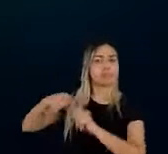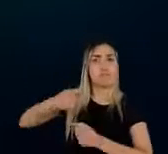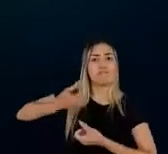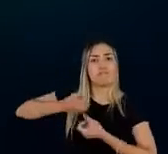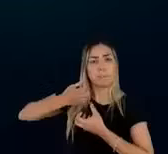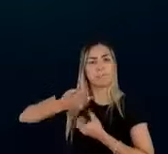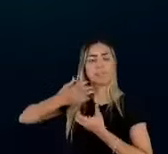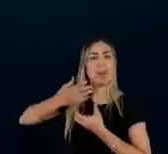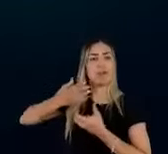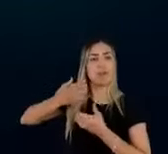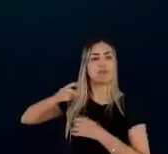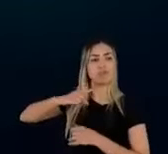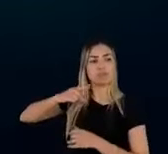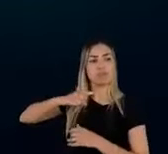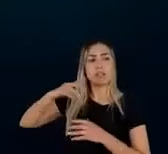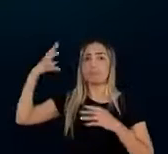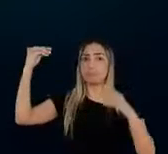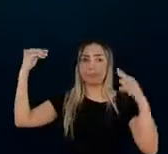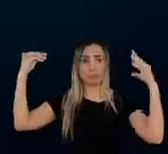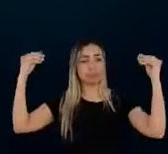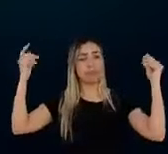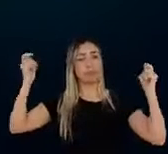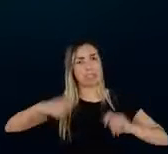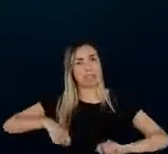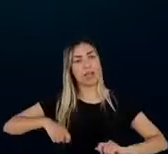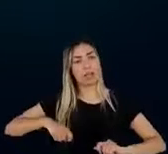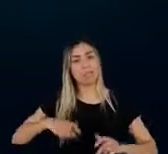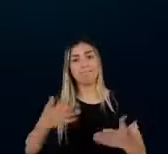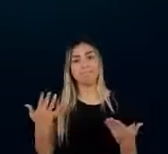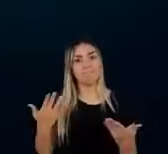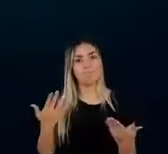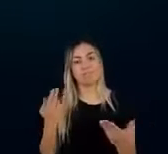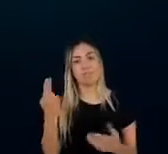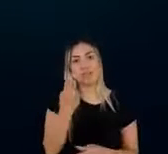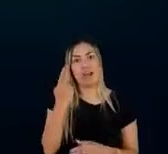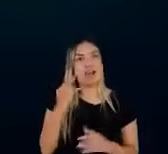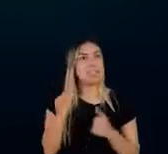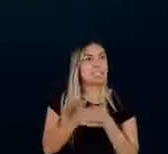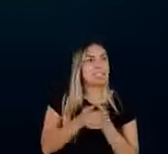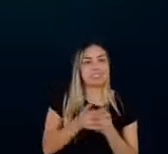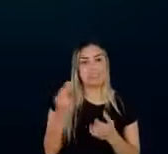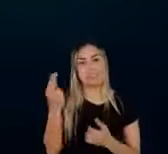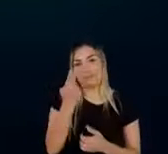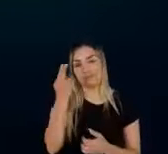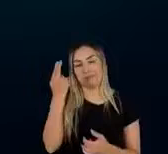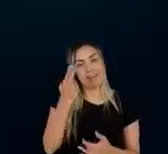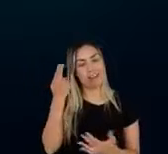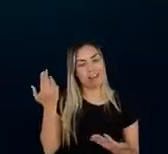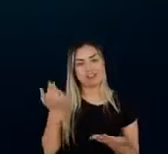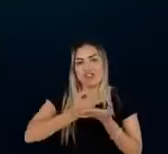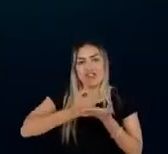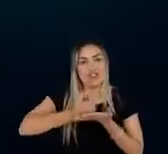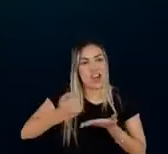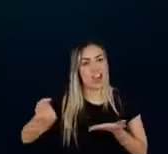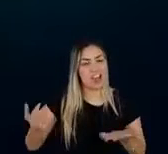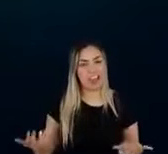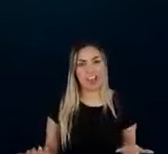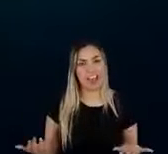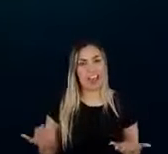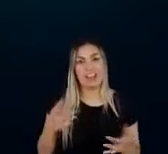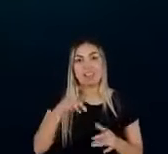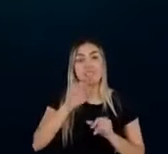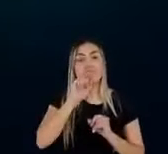então assim é no primeiro não tem para onde fugir né acabou é se você quiser fugir para o